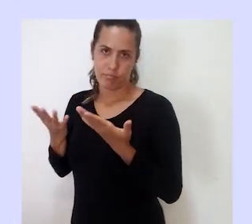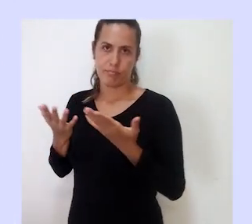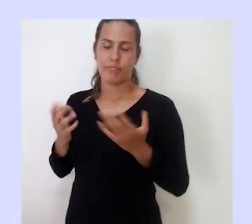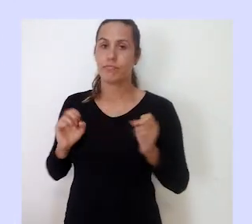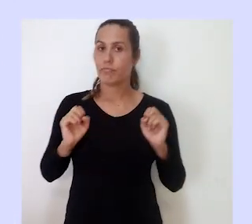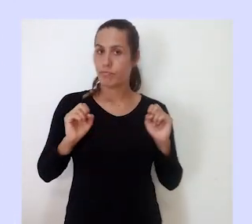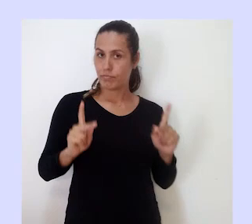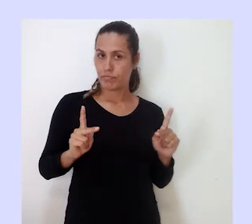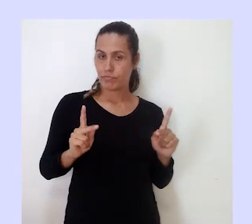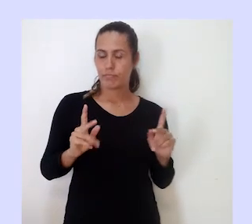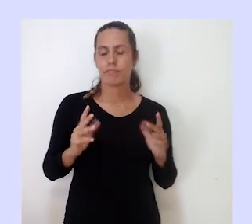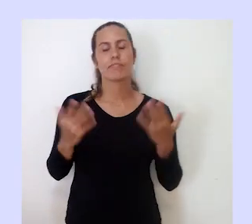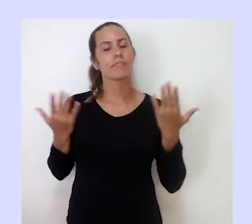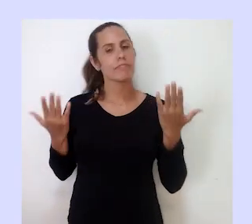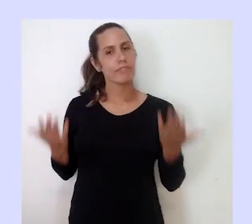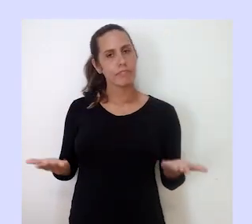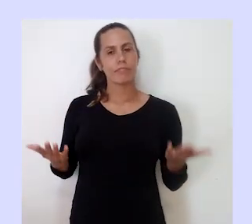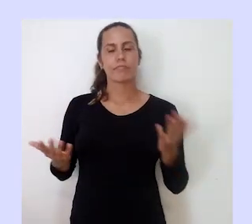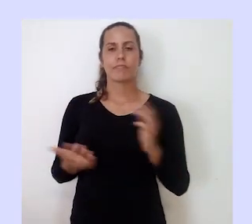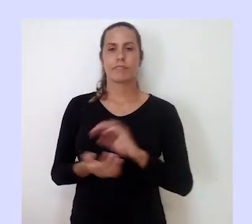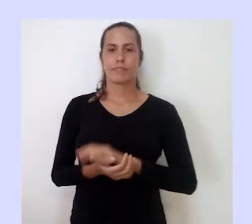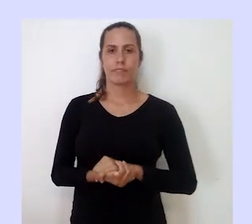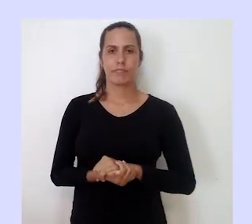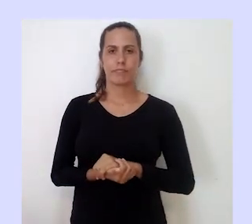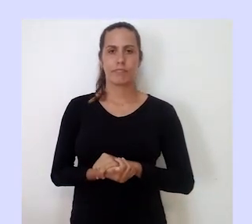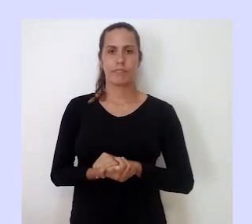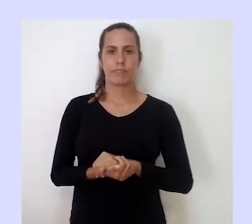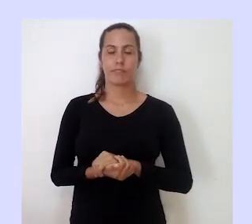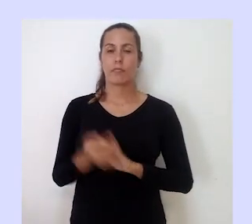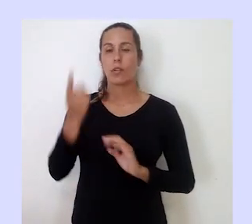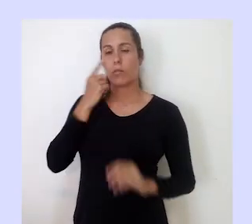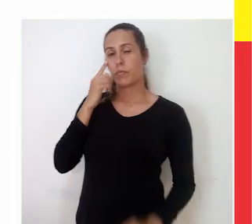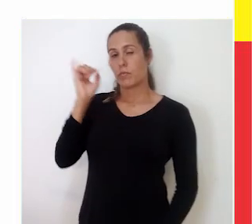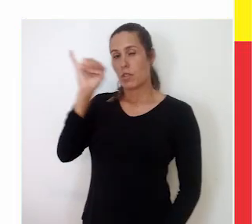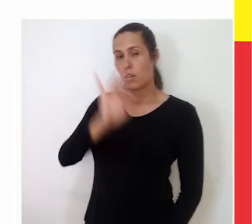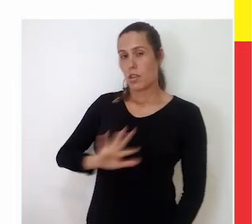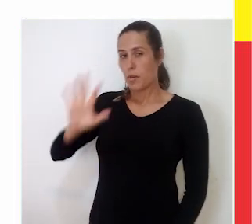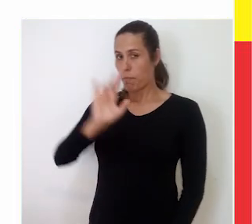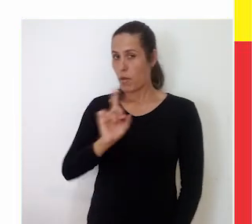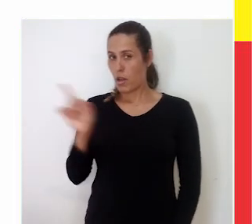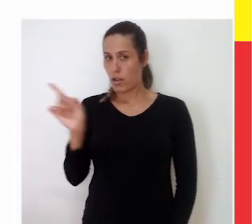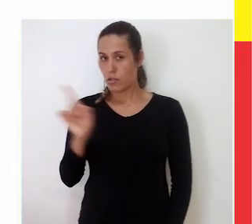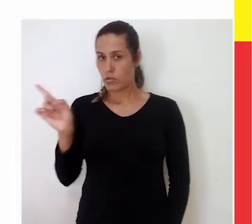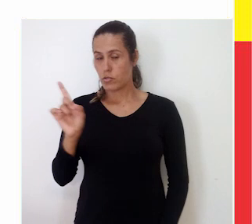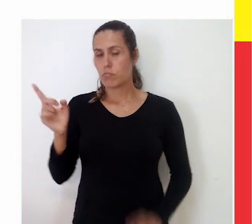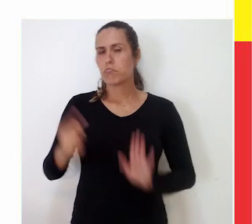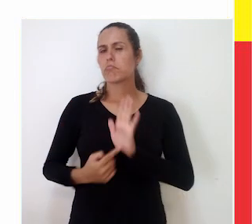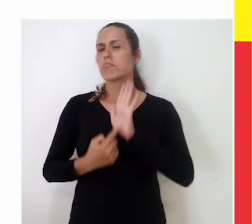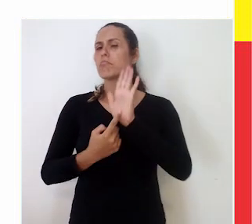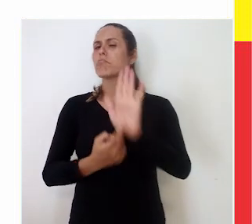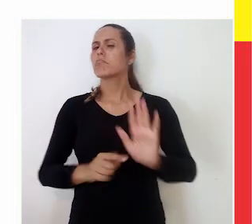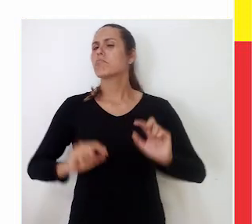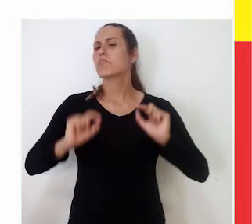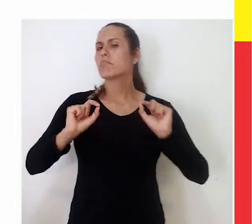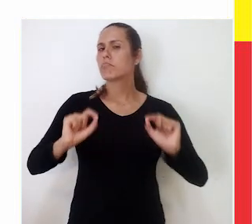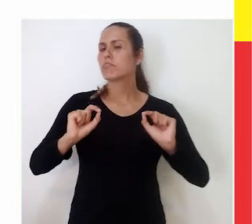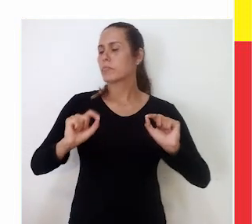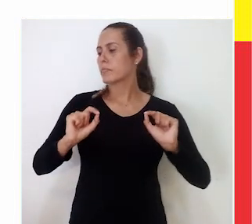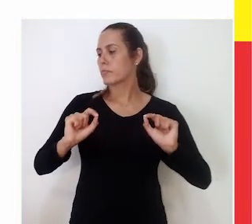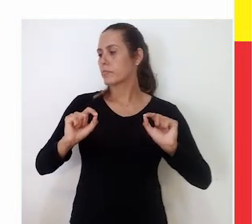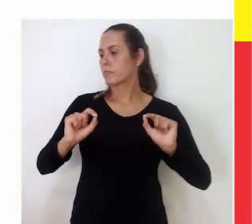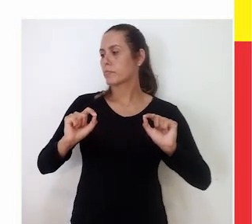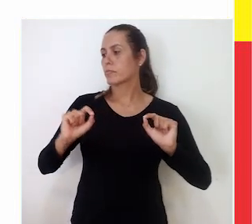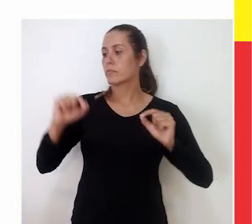fenômeno. Desculpem, ok? Vamos lá. A gente está vendo a imagem e Dantas está mostrando a vocês